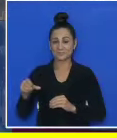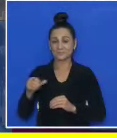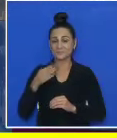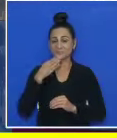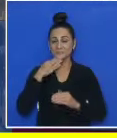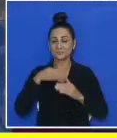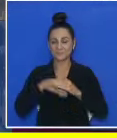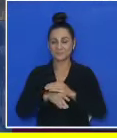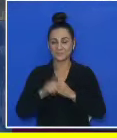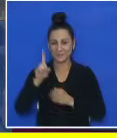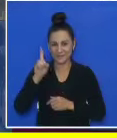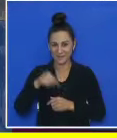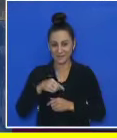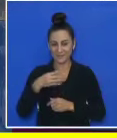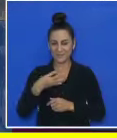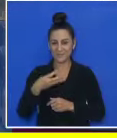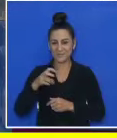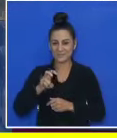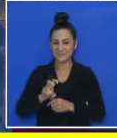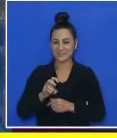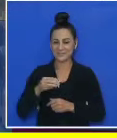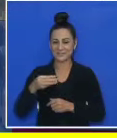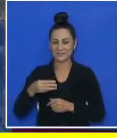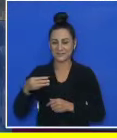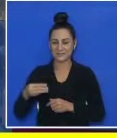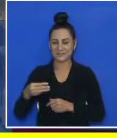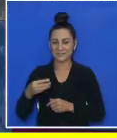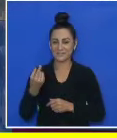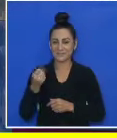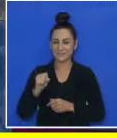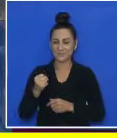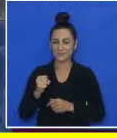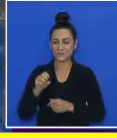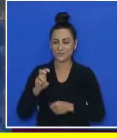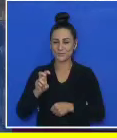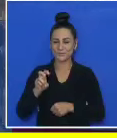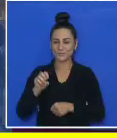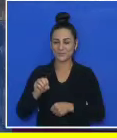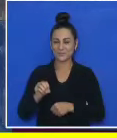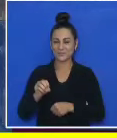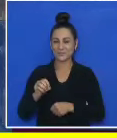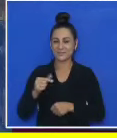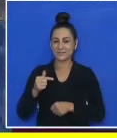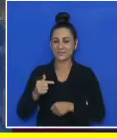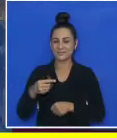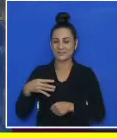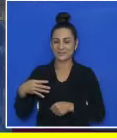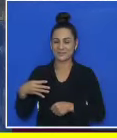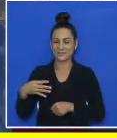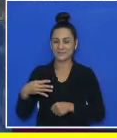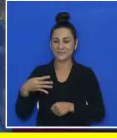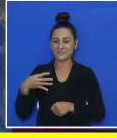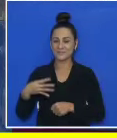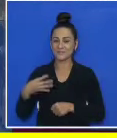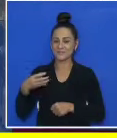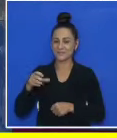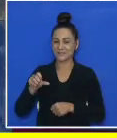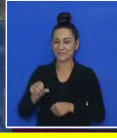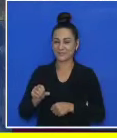1.699 da Time Mania foram 45, 33, 18, 50,